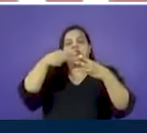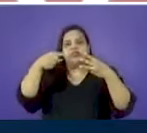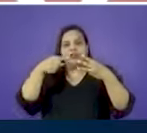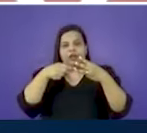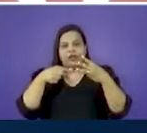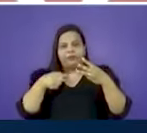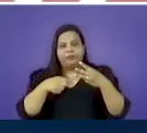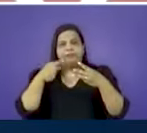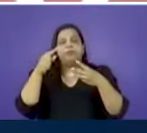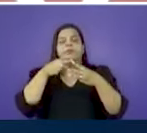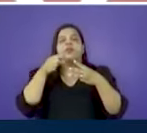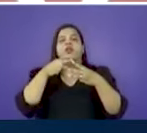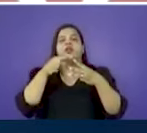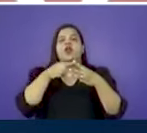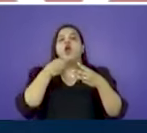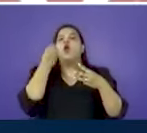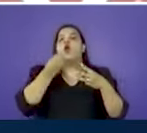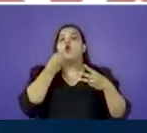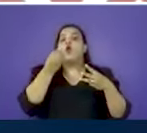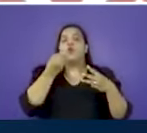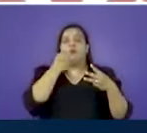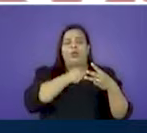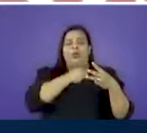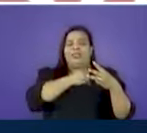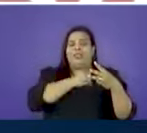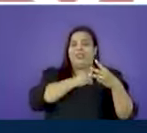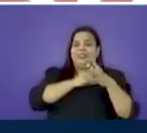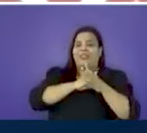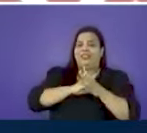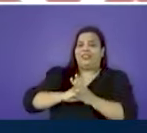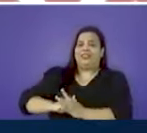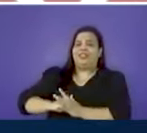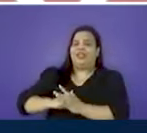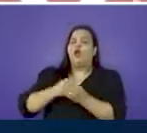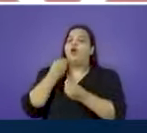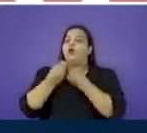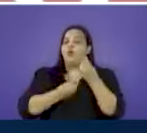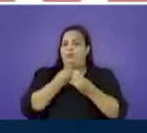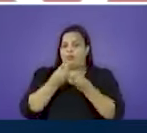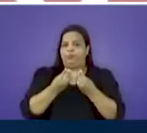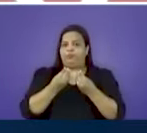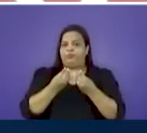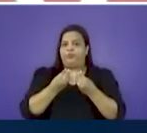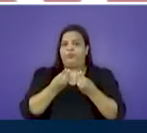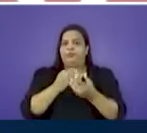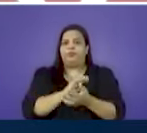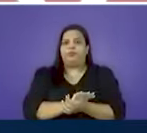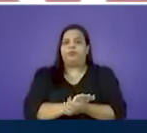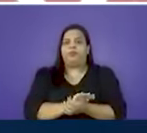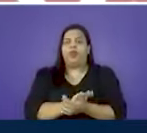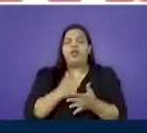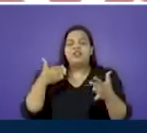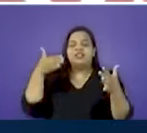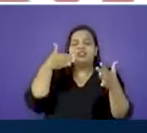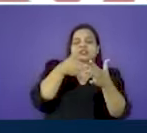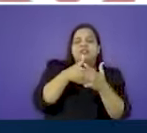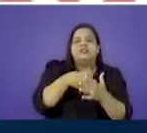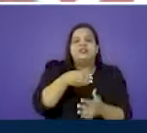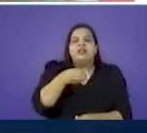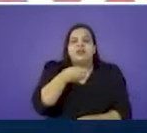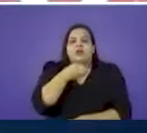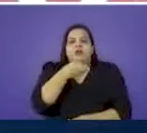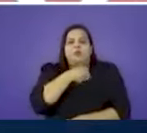Em primeiro lugar, como é que se enfrenta o pecado? O pecado, a gente enfrenta o pecado